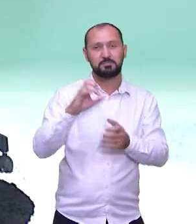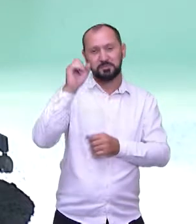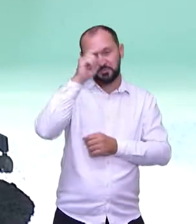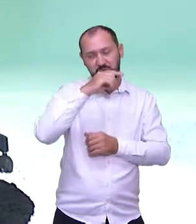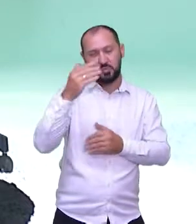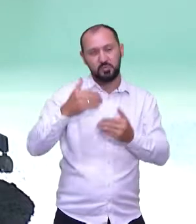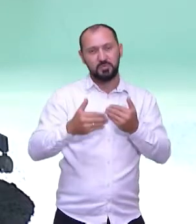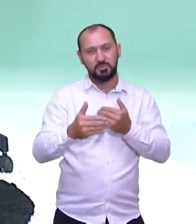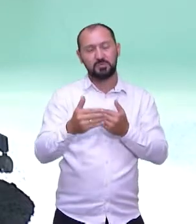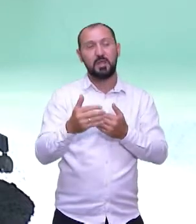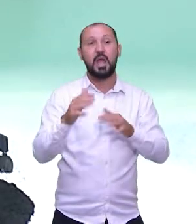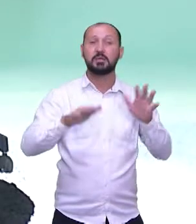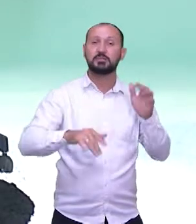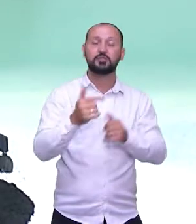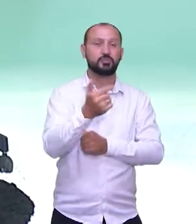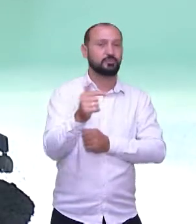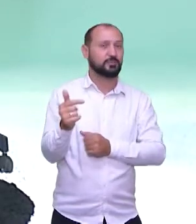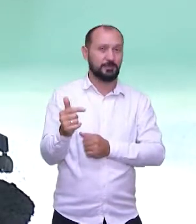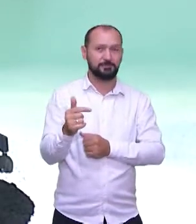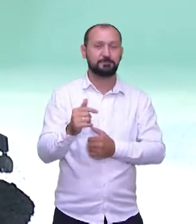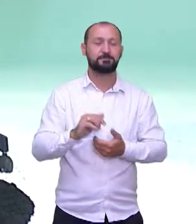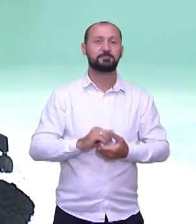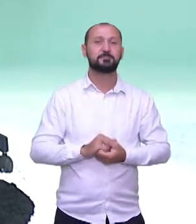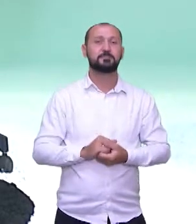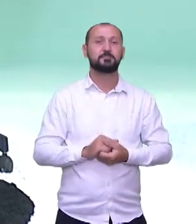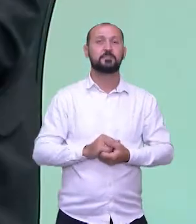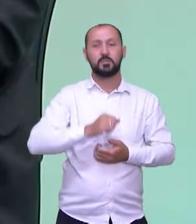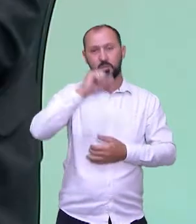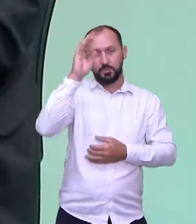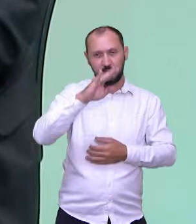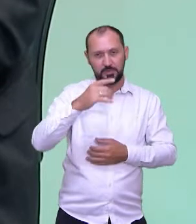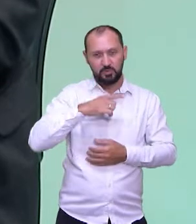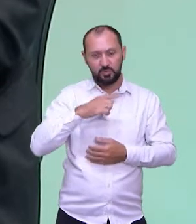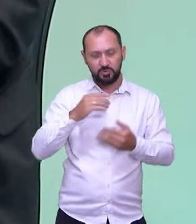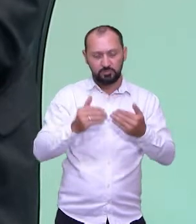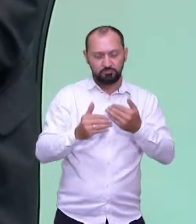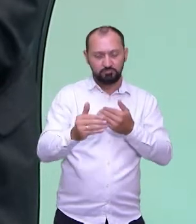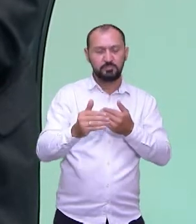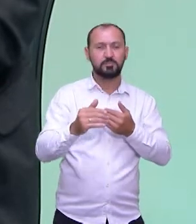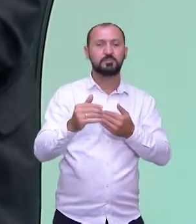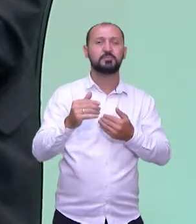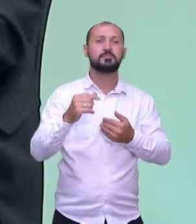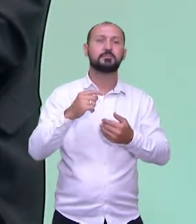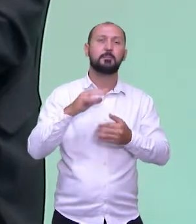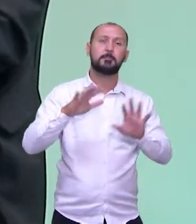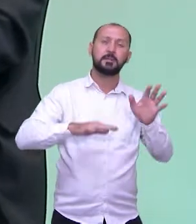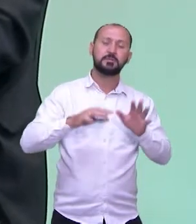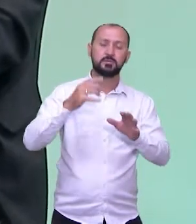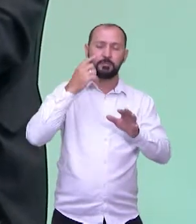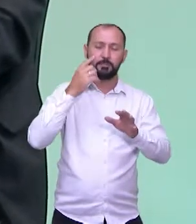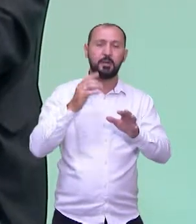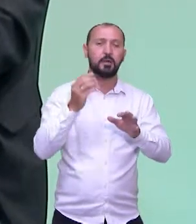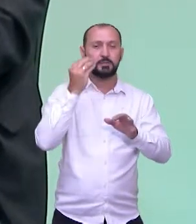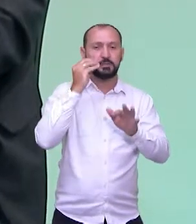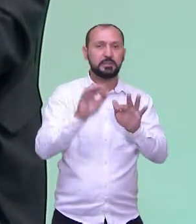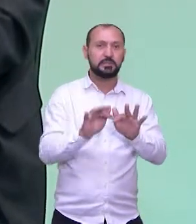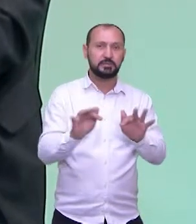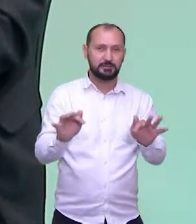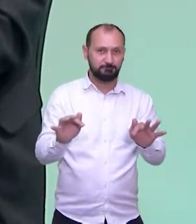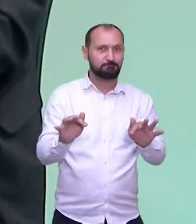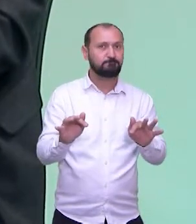do planeta, talvez nós não tenhamos. O Brasil hoje ele caminha para a simplificação,